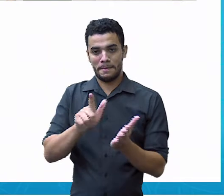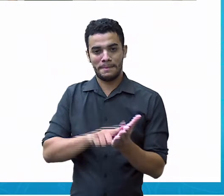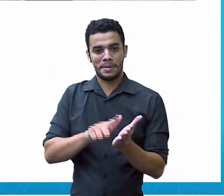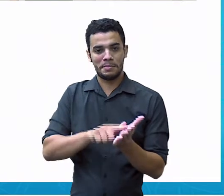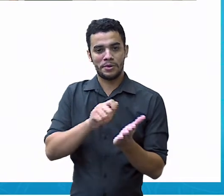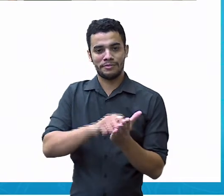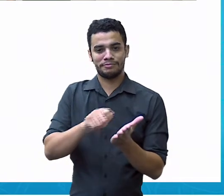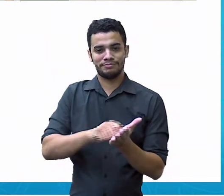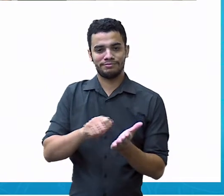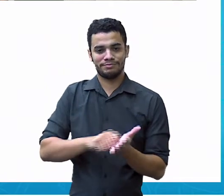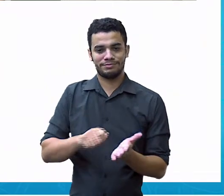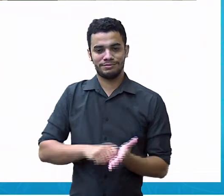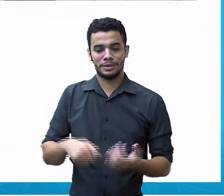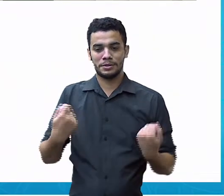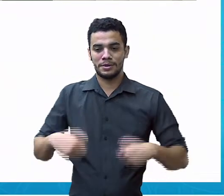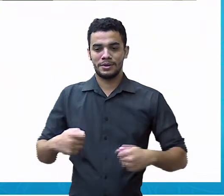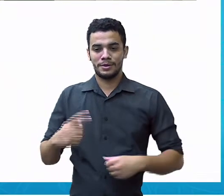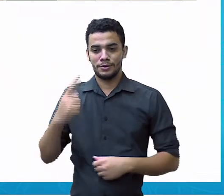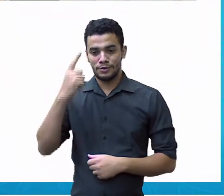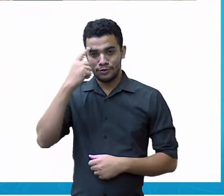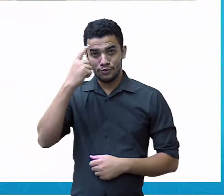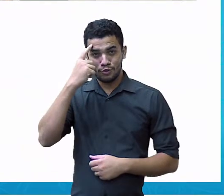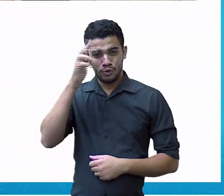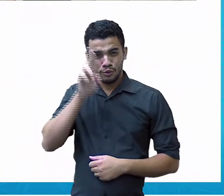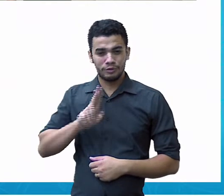Curioso? Muito curioso.